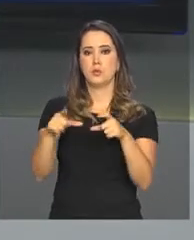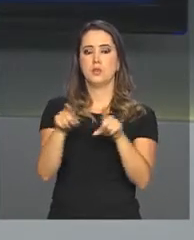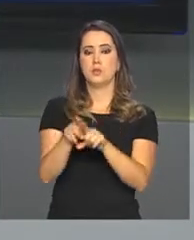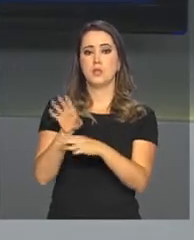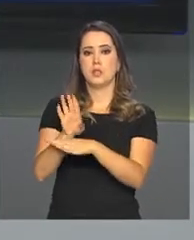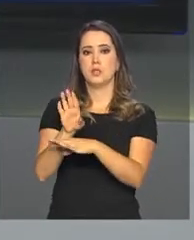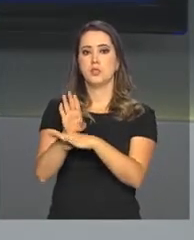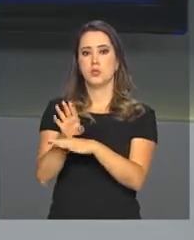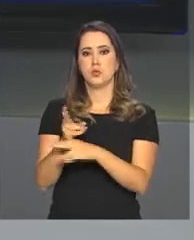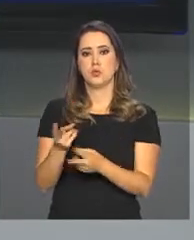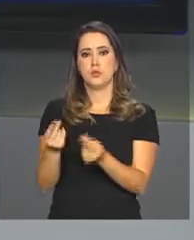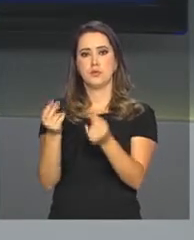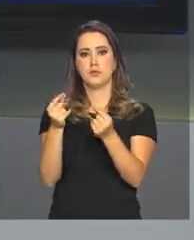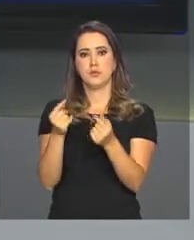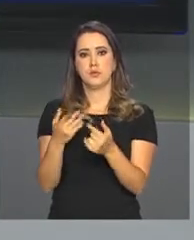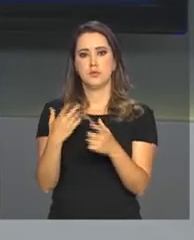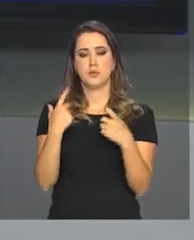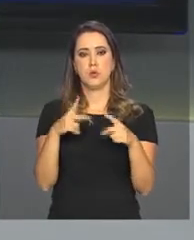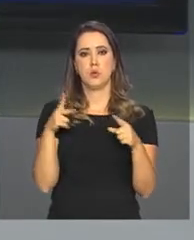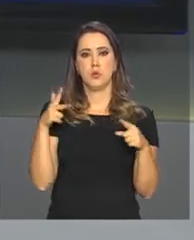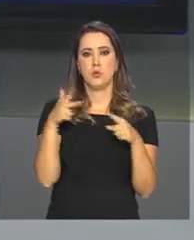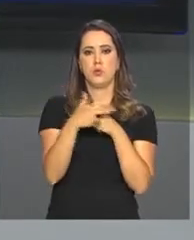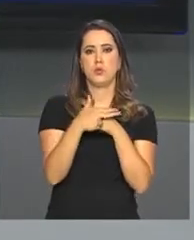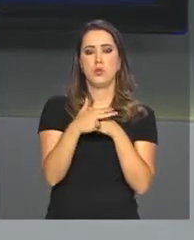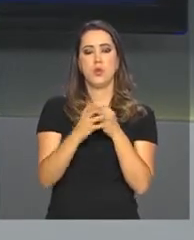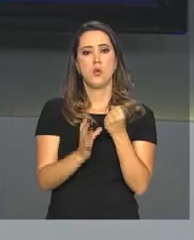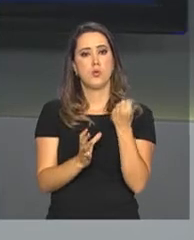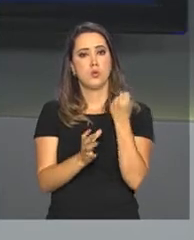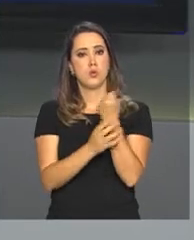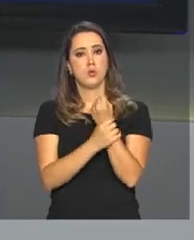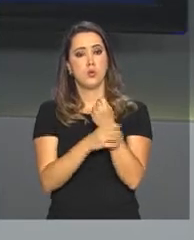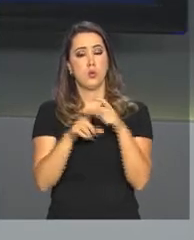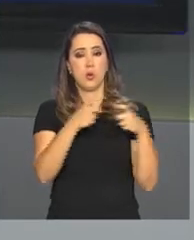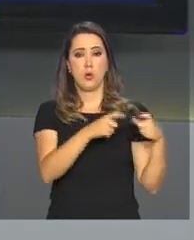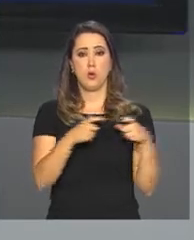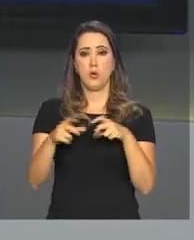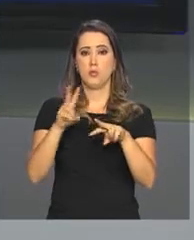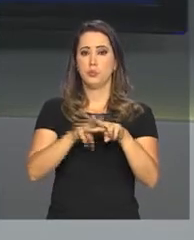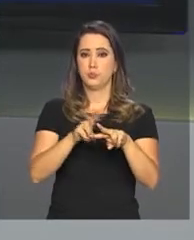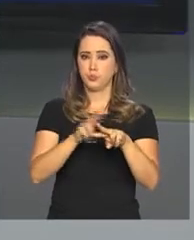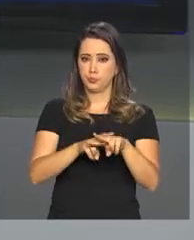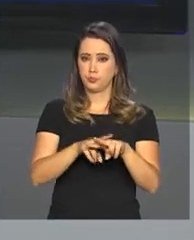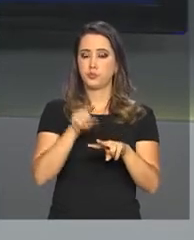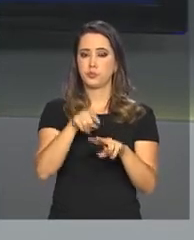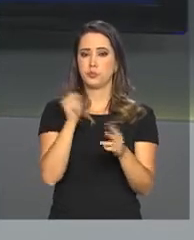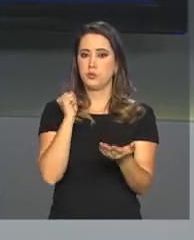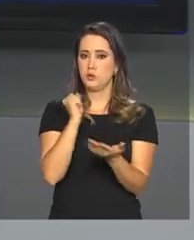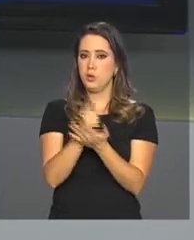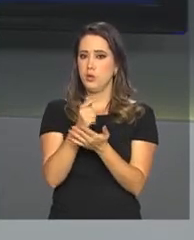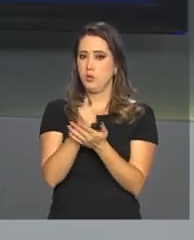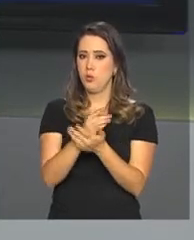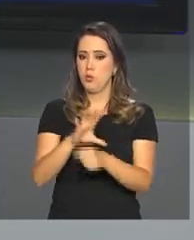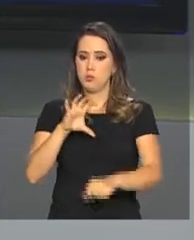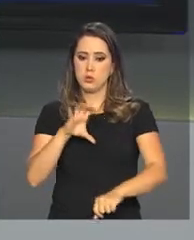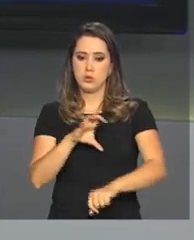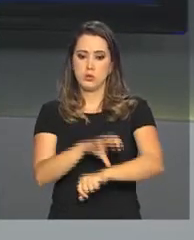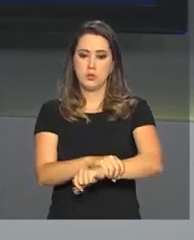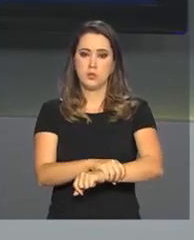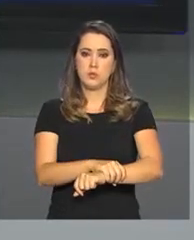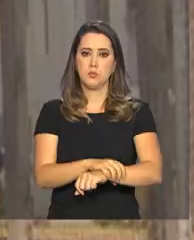apoio financeiro para instalação de bloqueadores de celulares em centros prisionais e para a compra de tornozeleiras